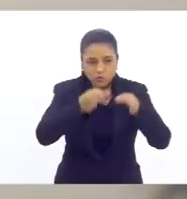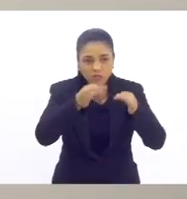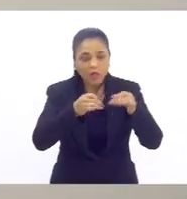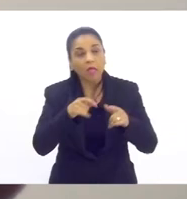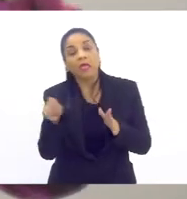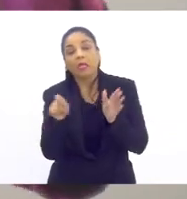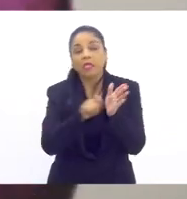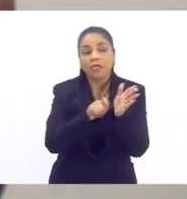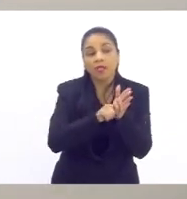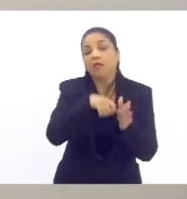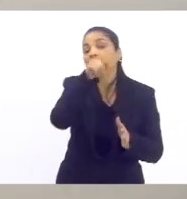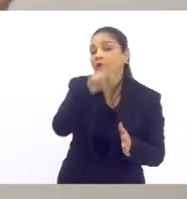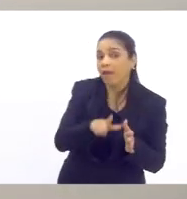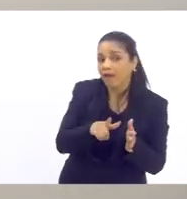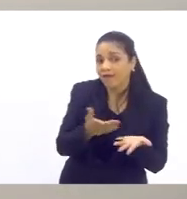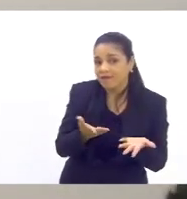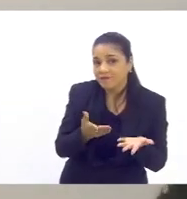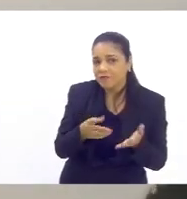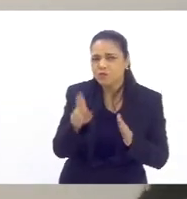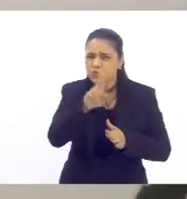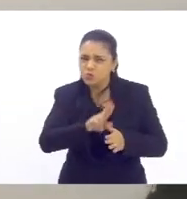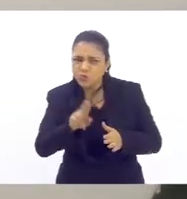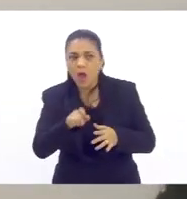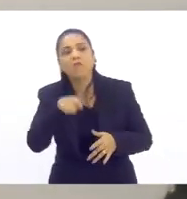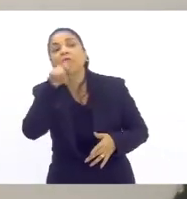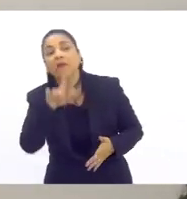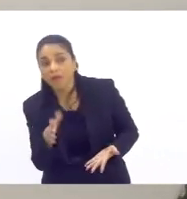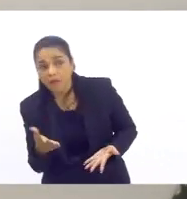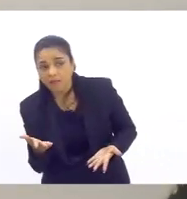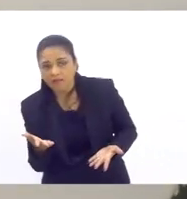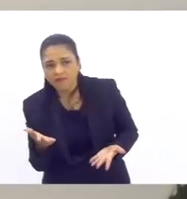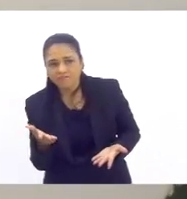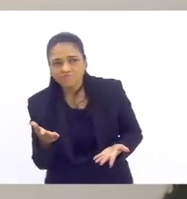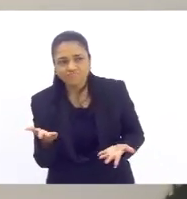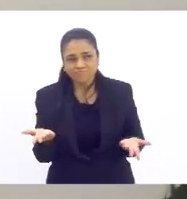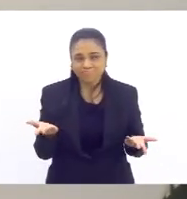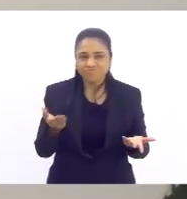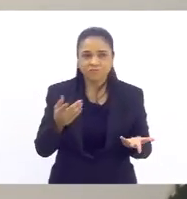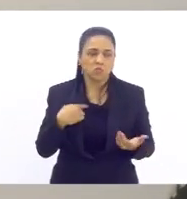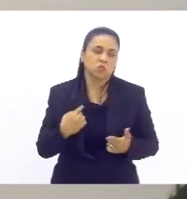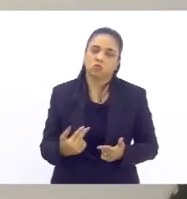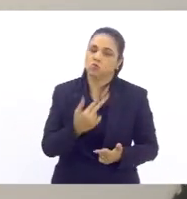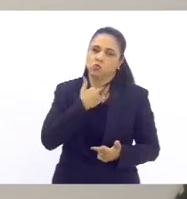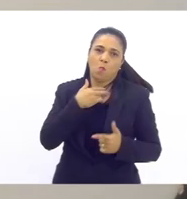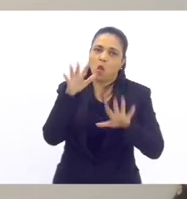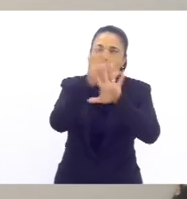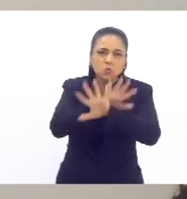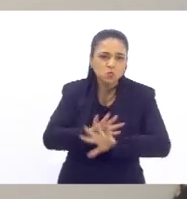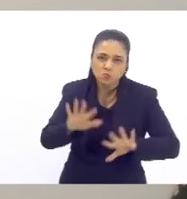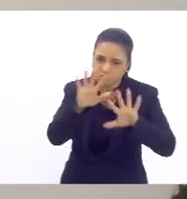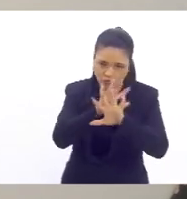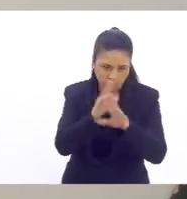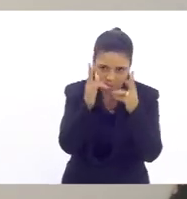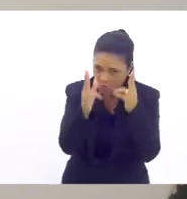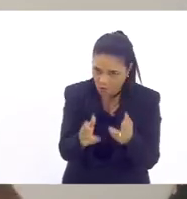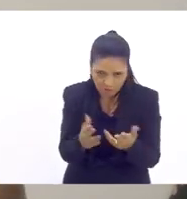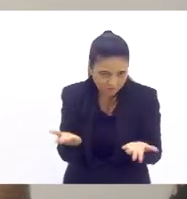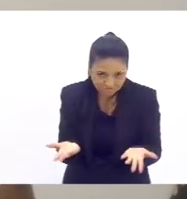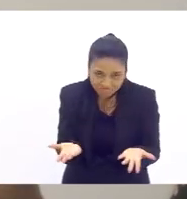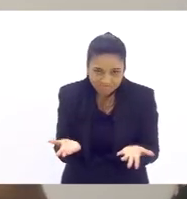quem trafica e definir quem é o usuário nós não podemos ter essa subjetividade dessa forma porque